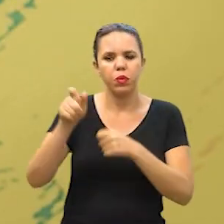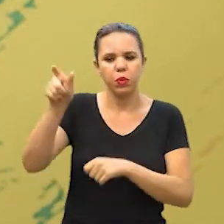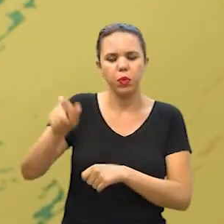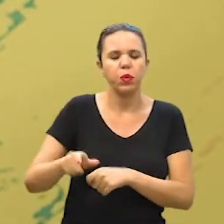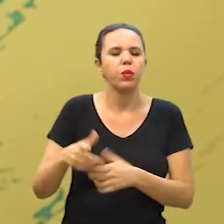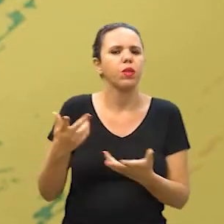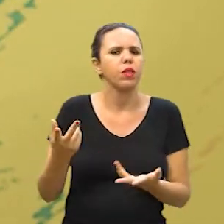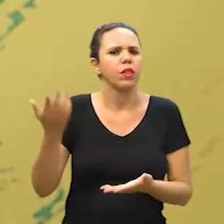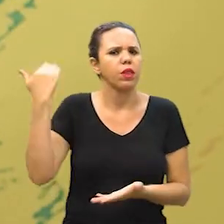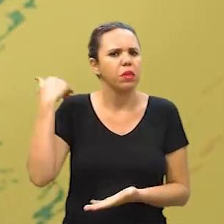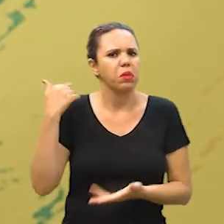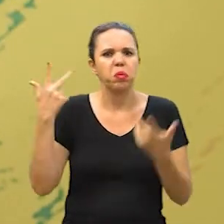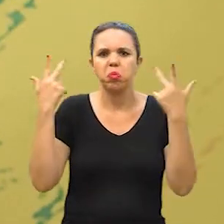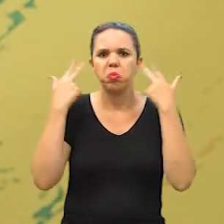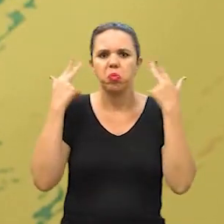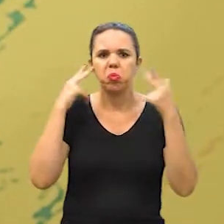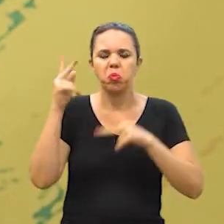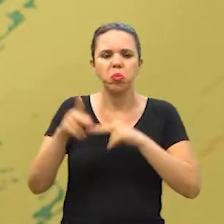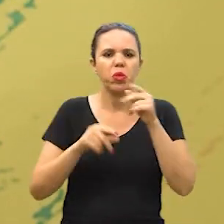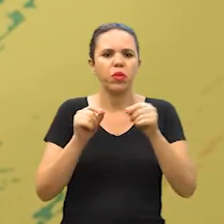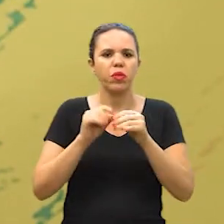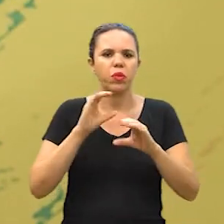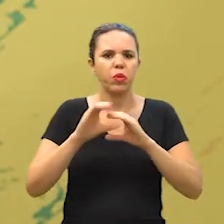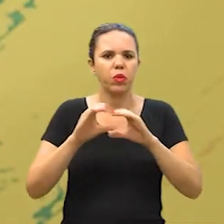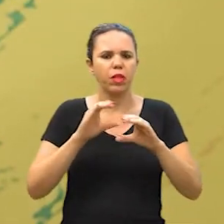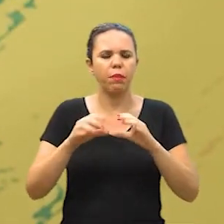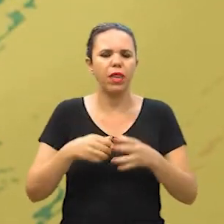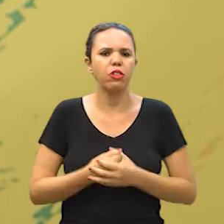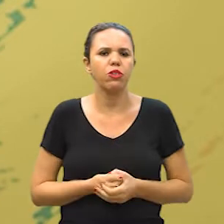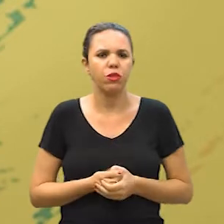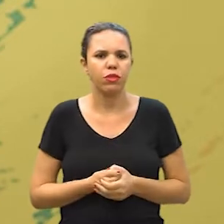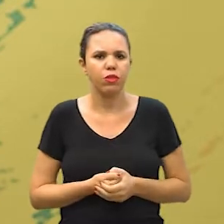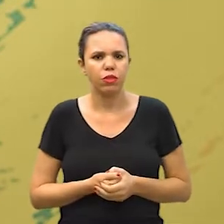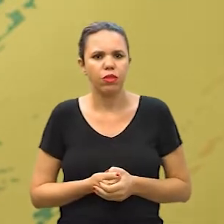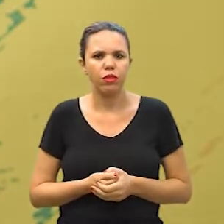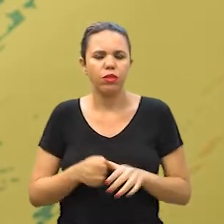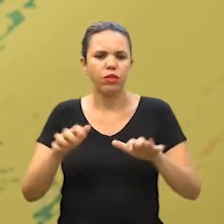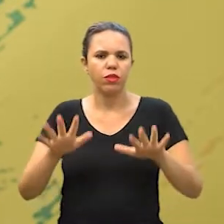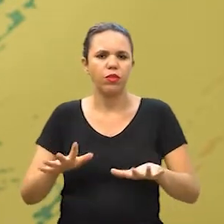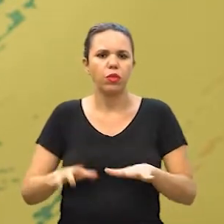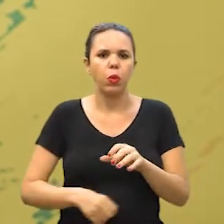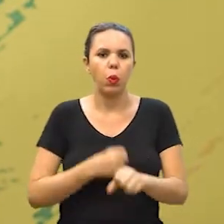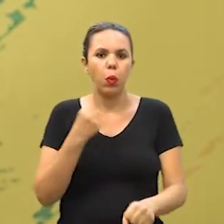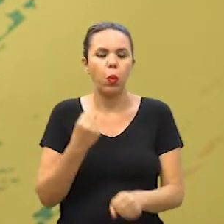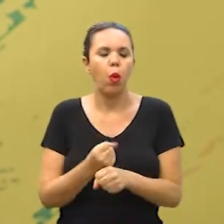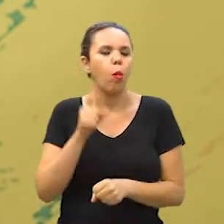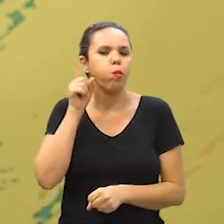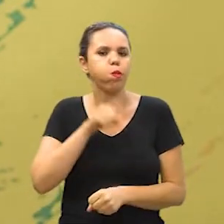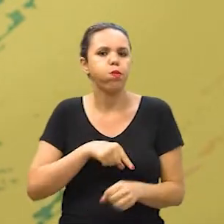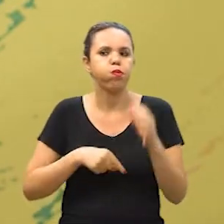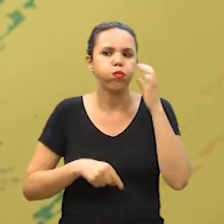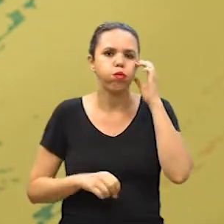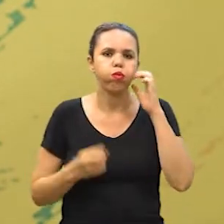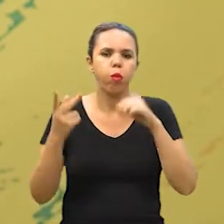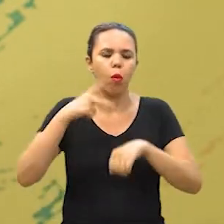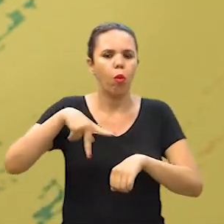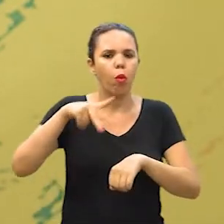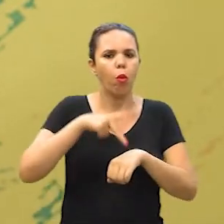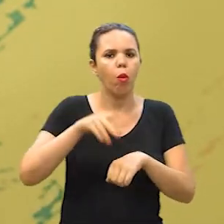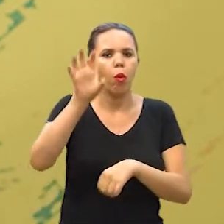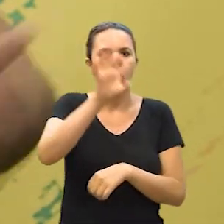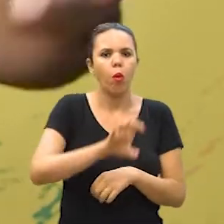entrevistado, era super comum o pessoal fazer intercâmbio, não é? Ficar um ano nos Estados Unidos ou em algum país